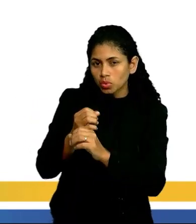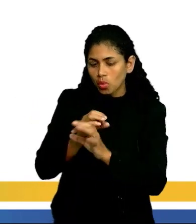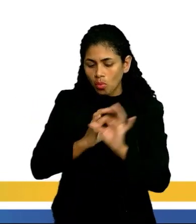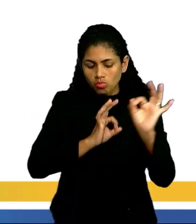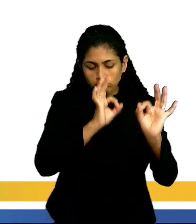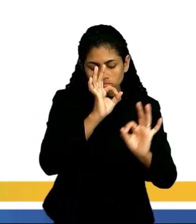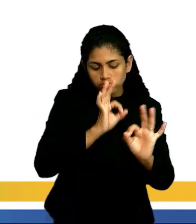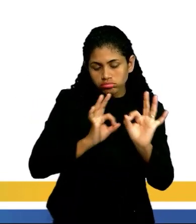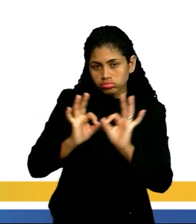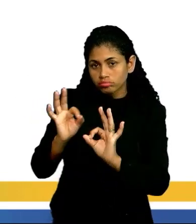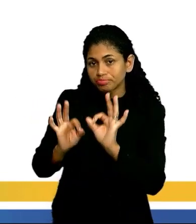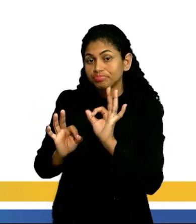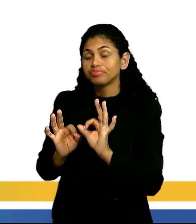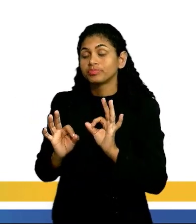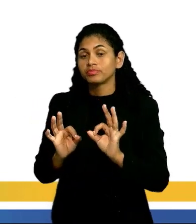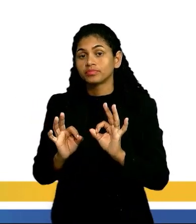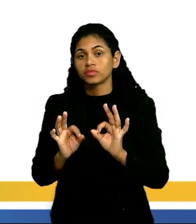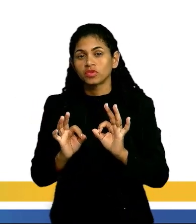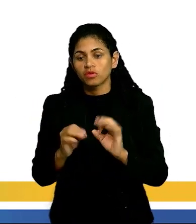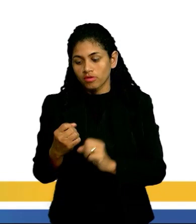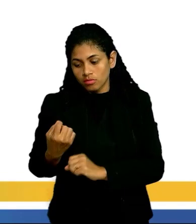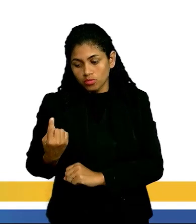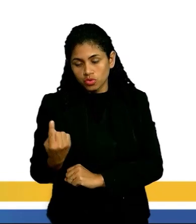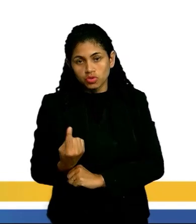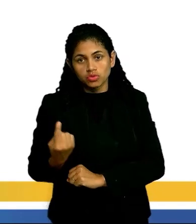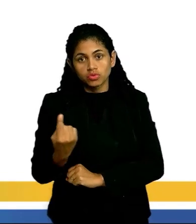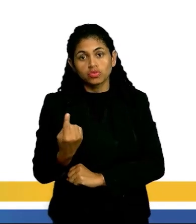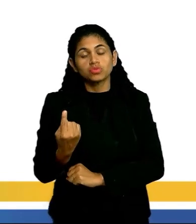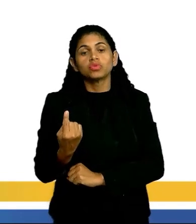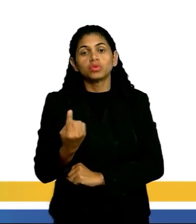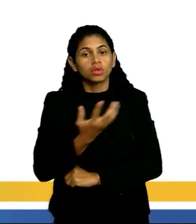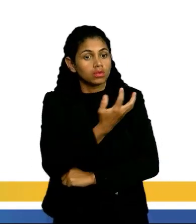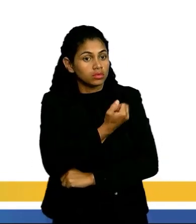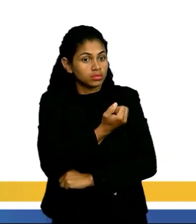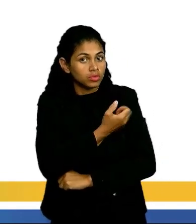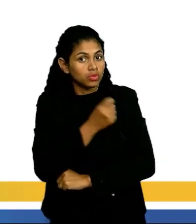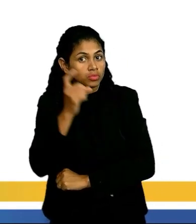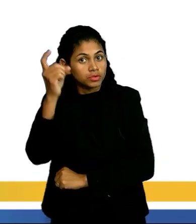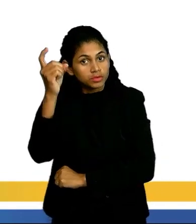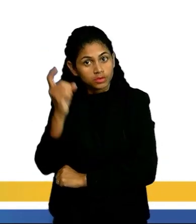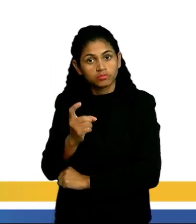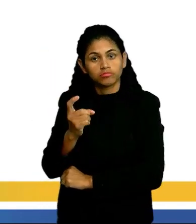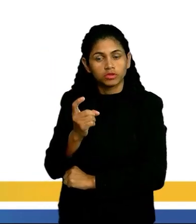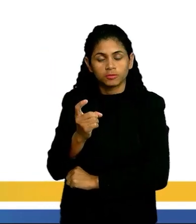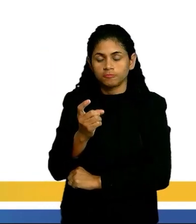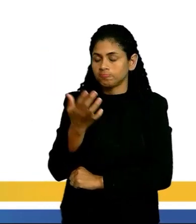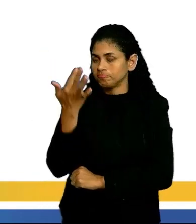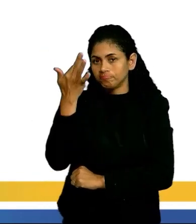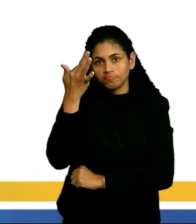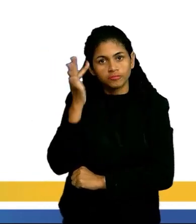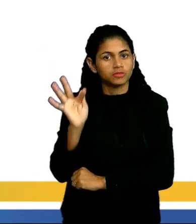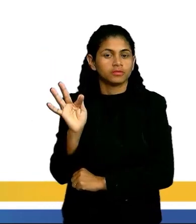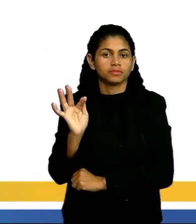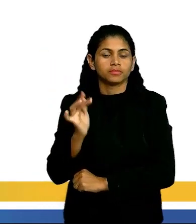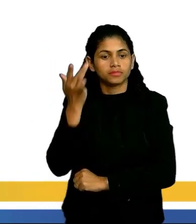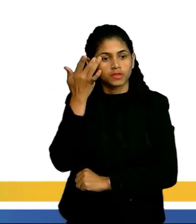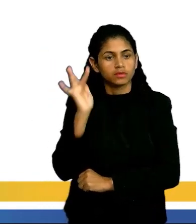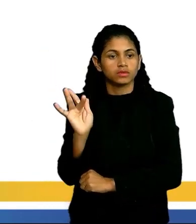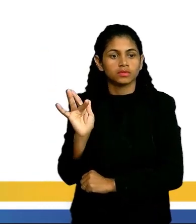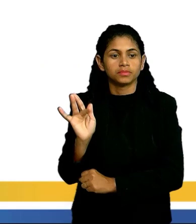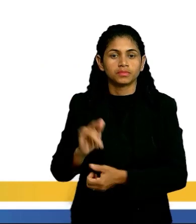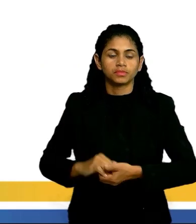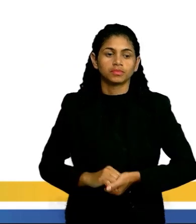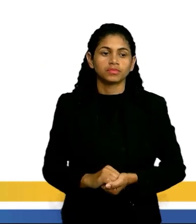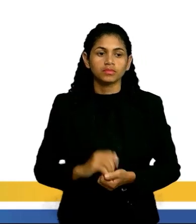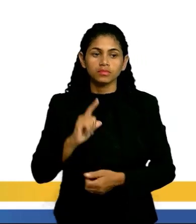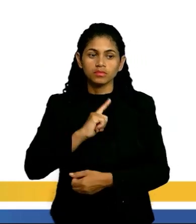primeiro grau, nós vamos isolar o valor de X, que é o fósforo, que é o que nós não sabemos. Então, olha só como é tranquilo. Eu tenho